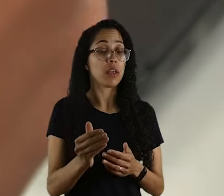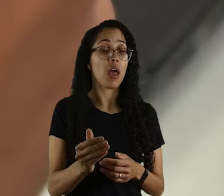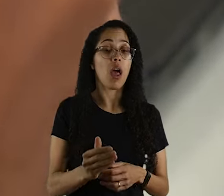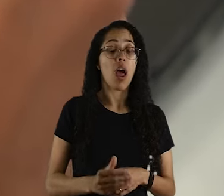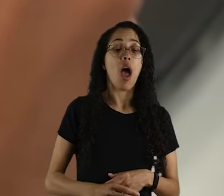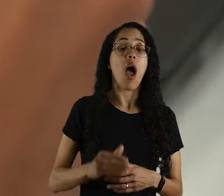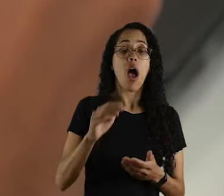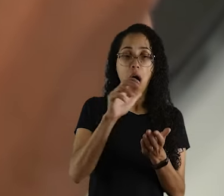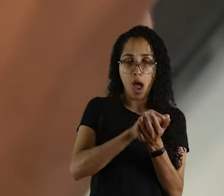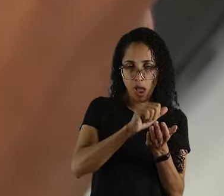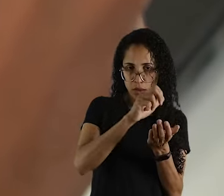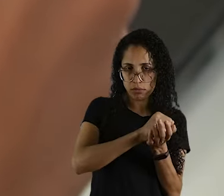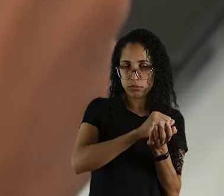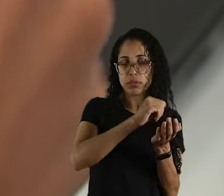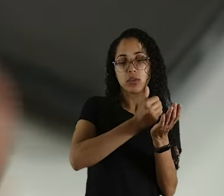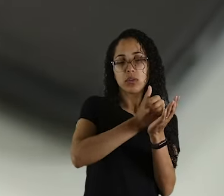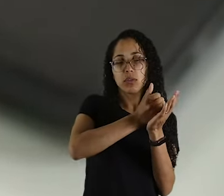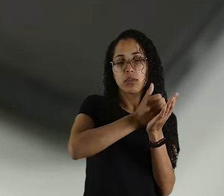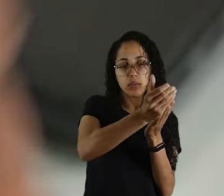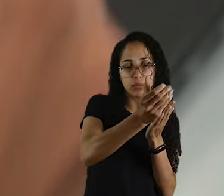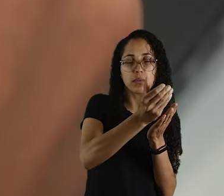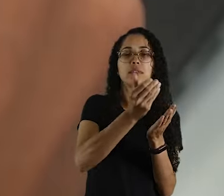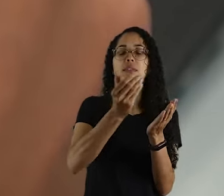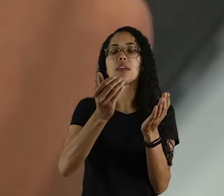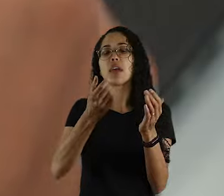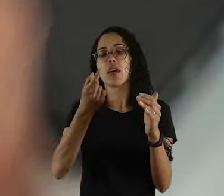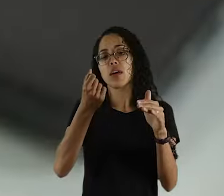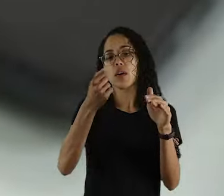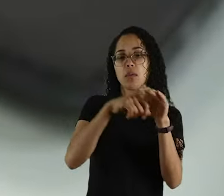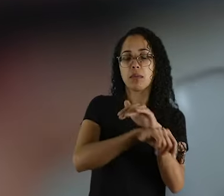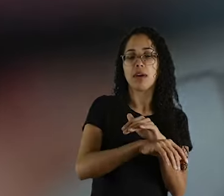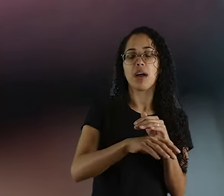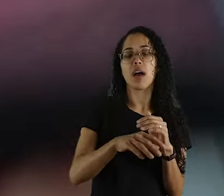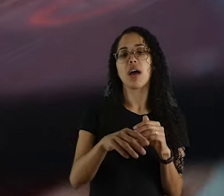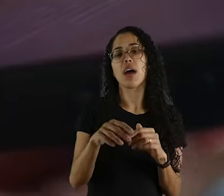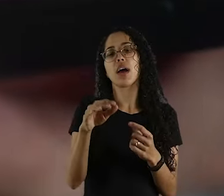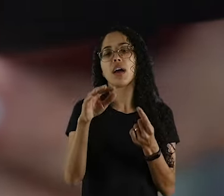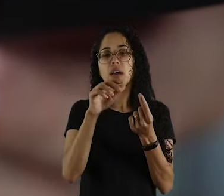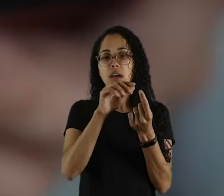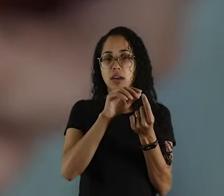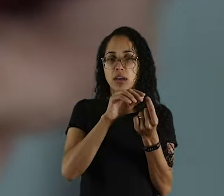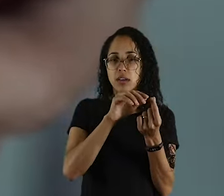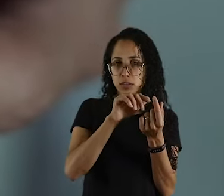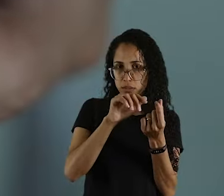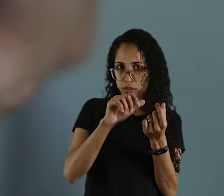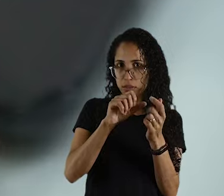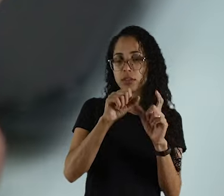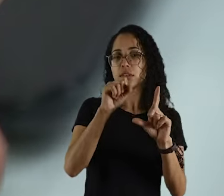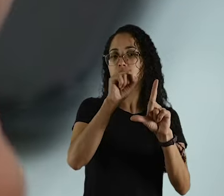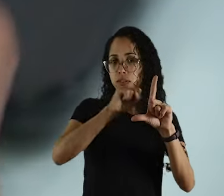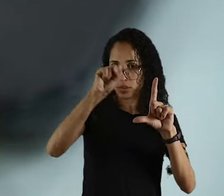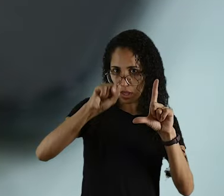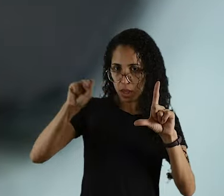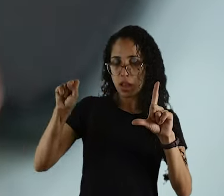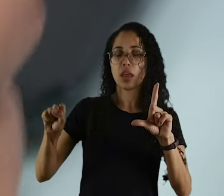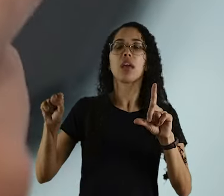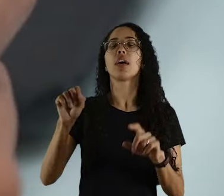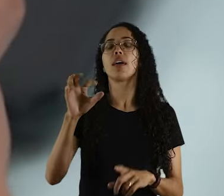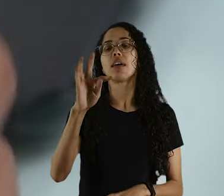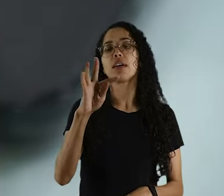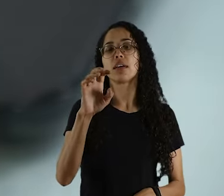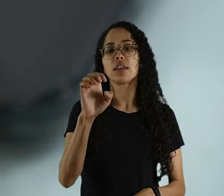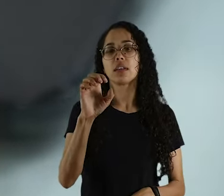uma conta na corretora de investimento e ali eu comecei a comprar meus primeiros títulos. Comecei no Tesouro Direto, né? Que era a forma